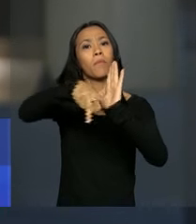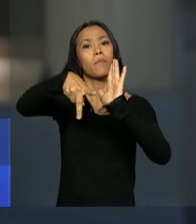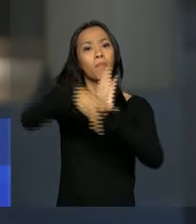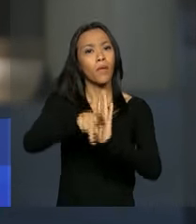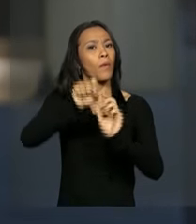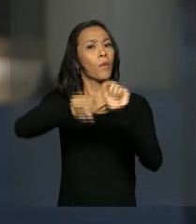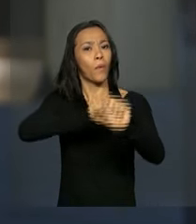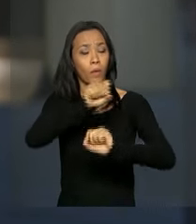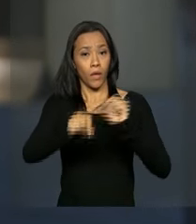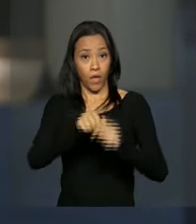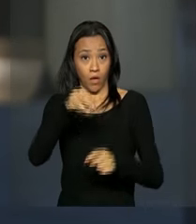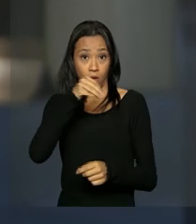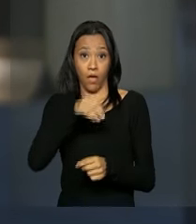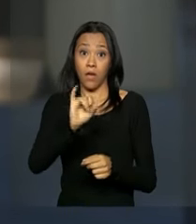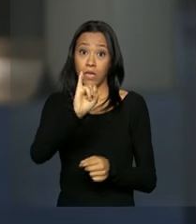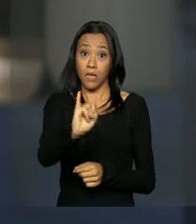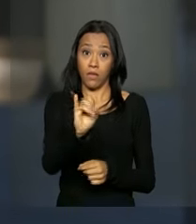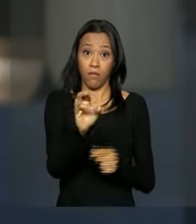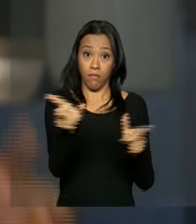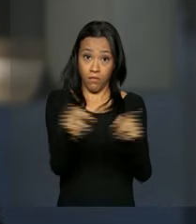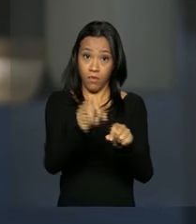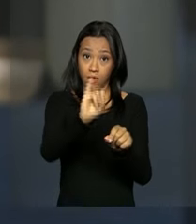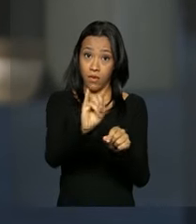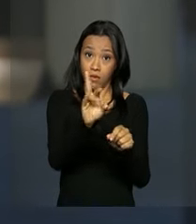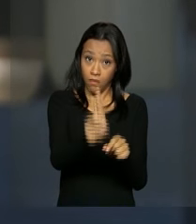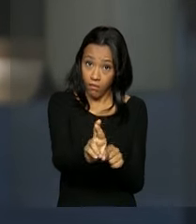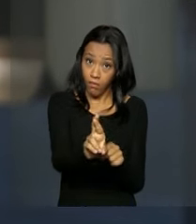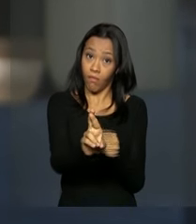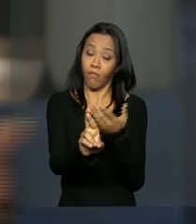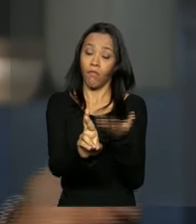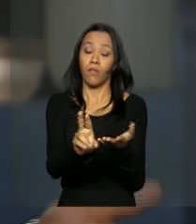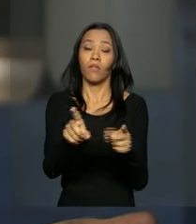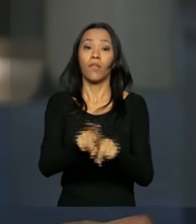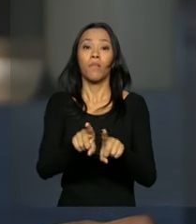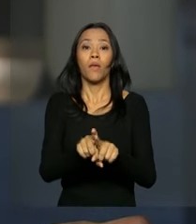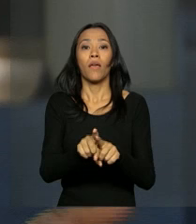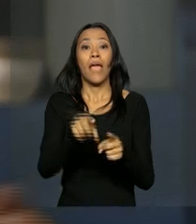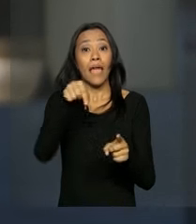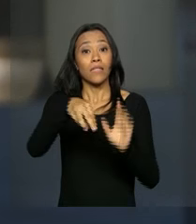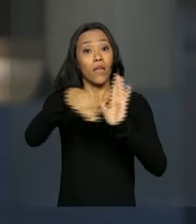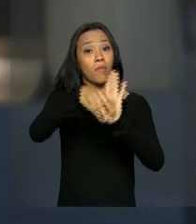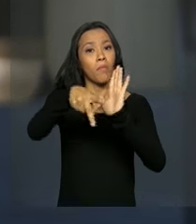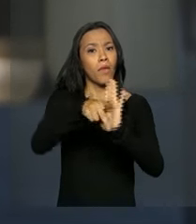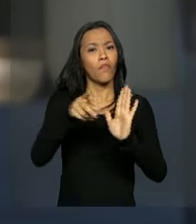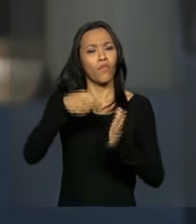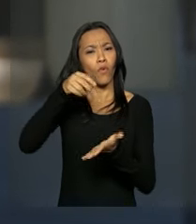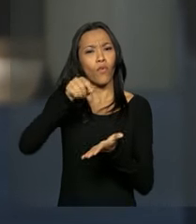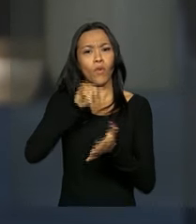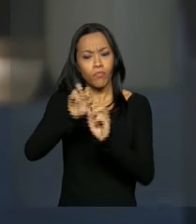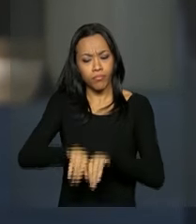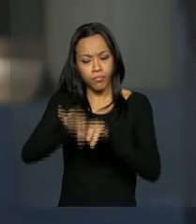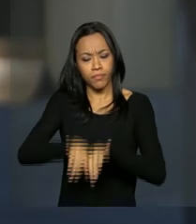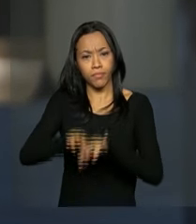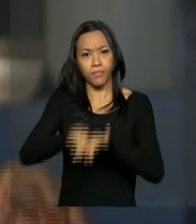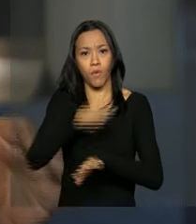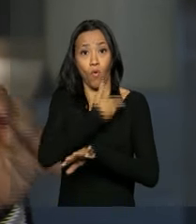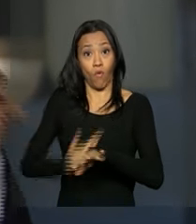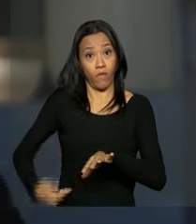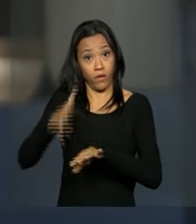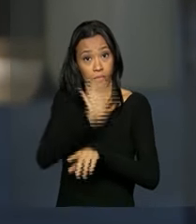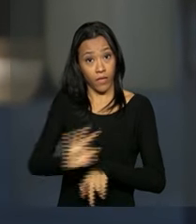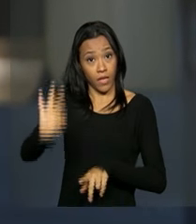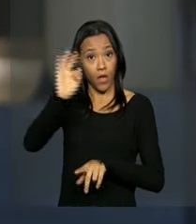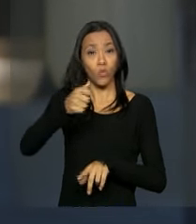Imposto de Renda sobre a venda de bens de Capital como imóveis a medida provisória foi editada pelo governo federal no segundo